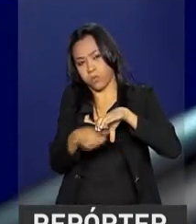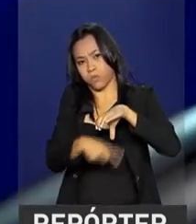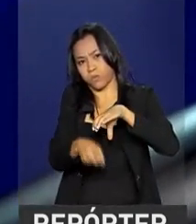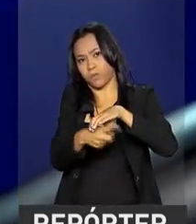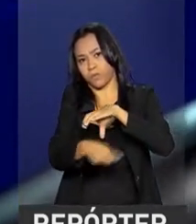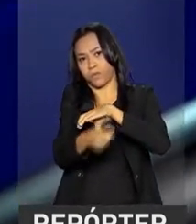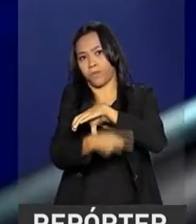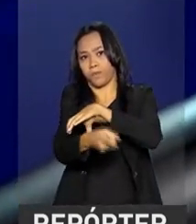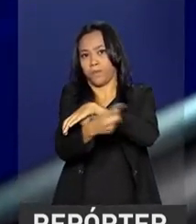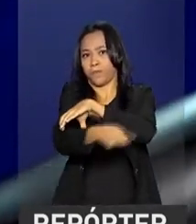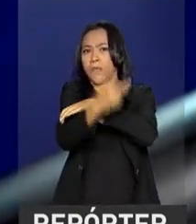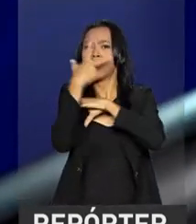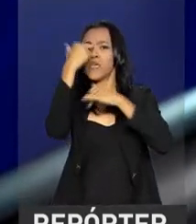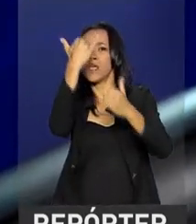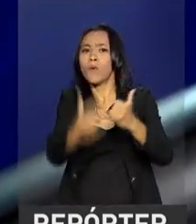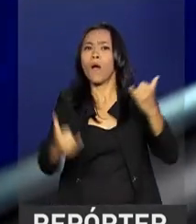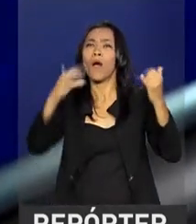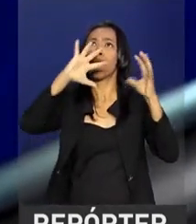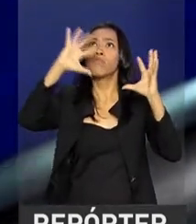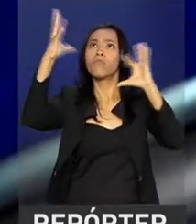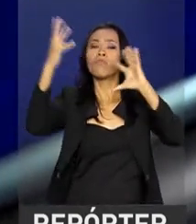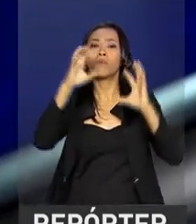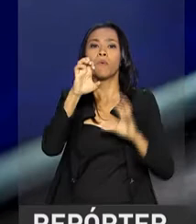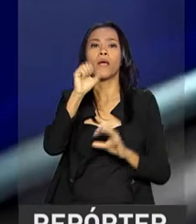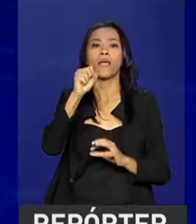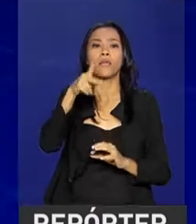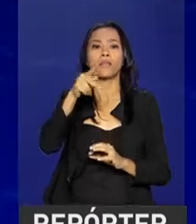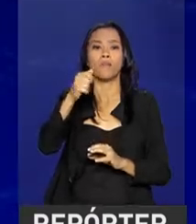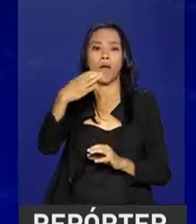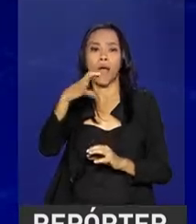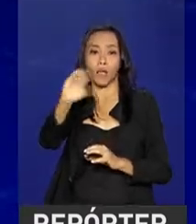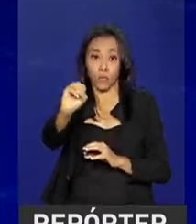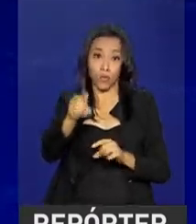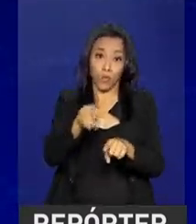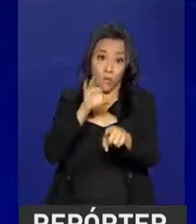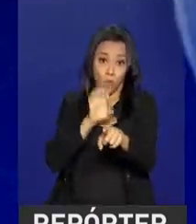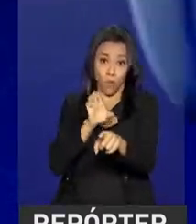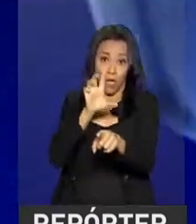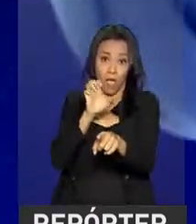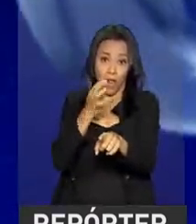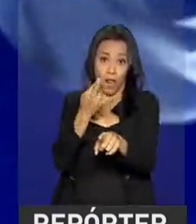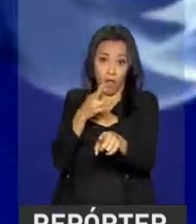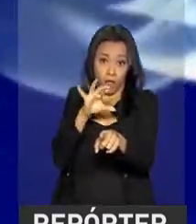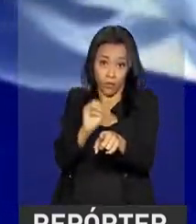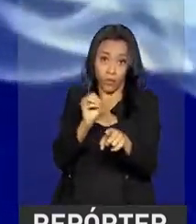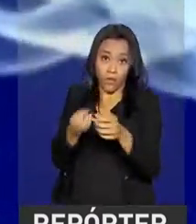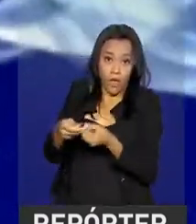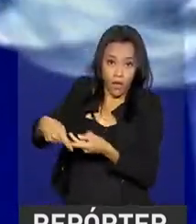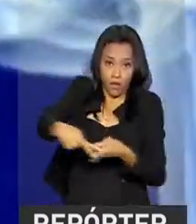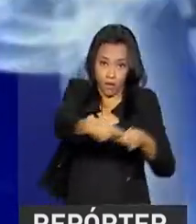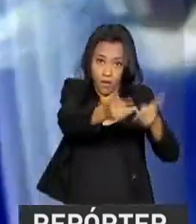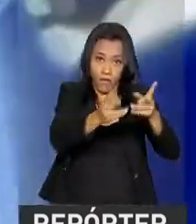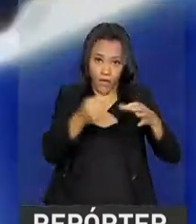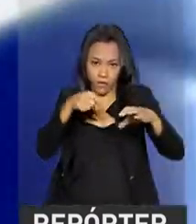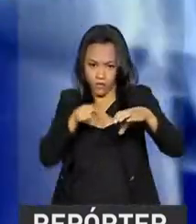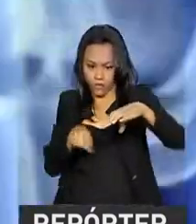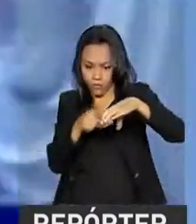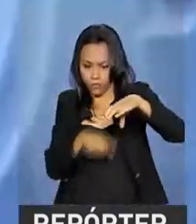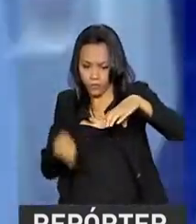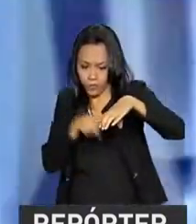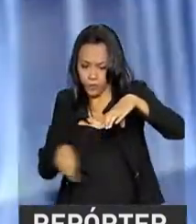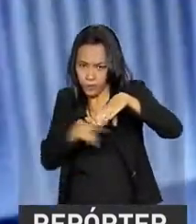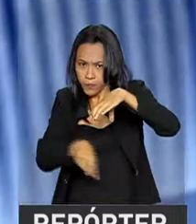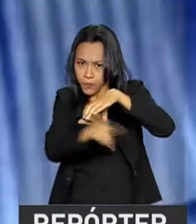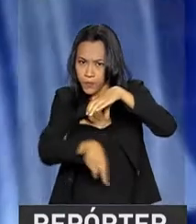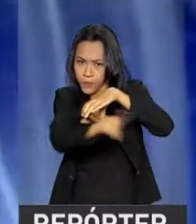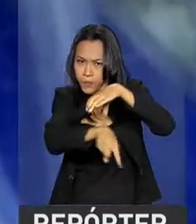vácuo similar ao do espaço. Ao girarem, os elétrons são conduzidos para as estações experimentais. Ali, os cientistas